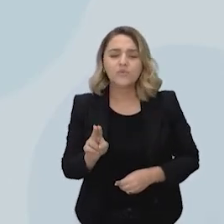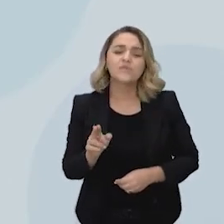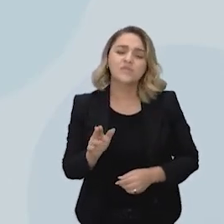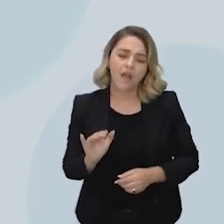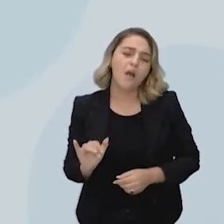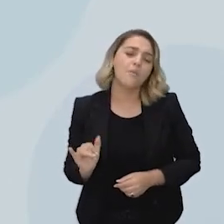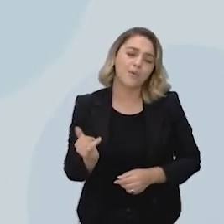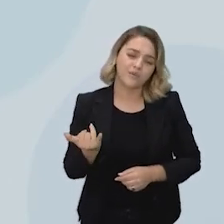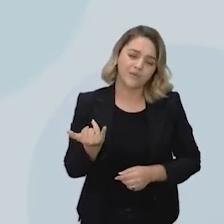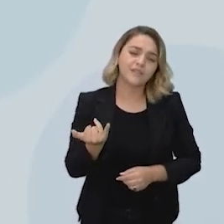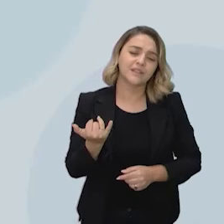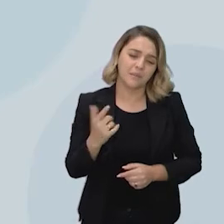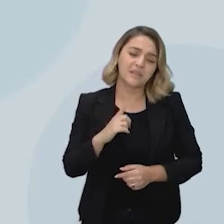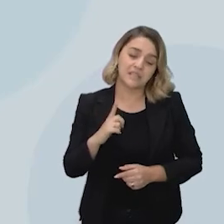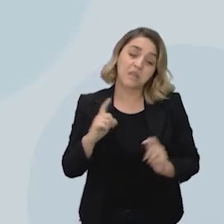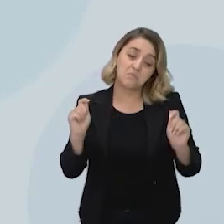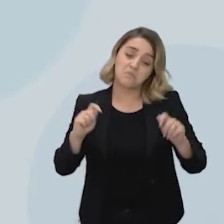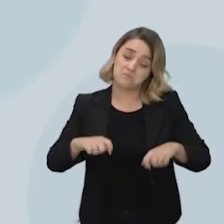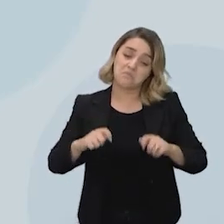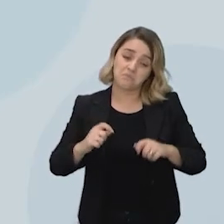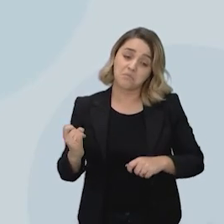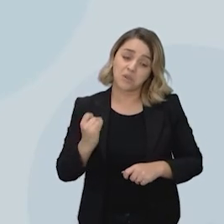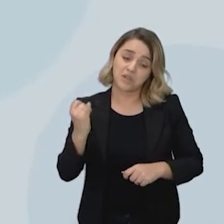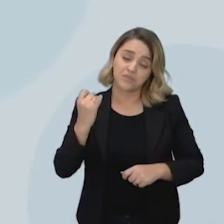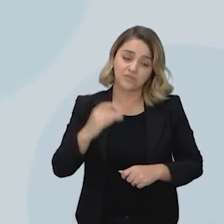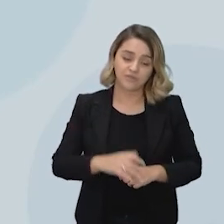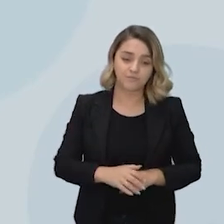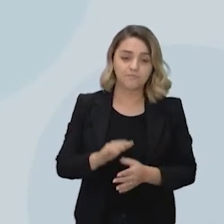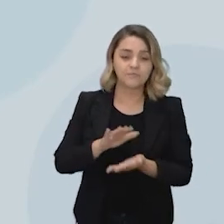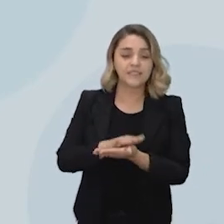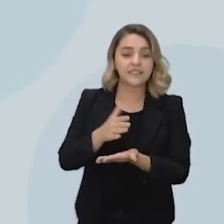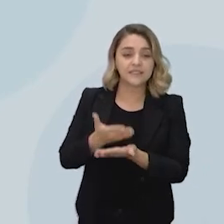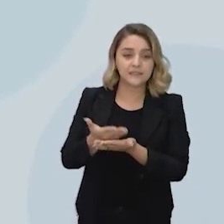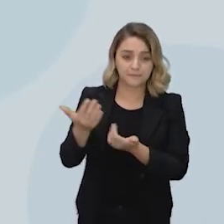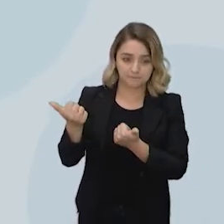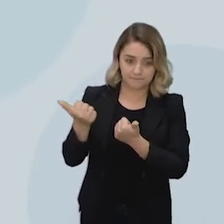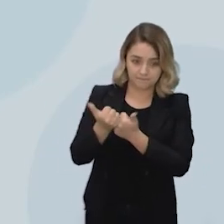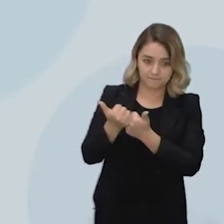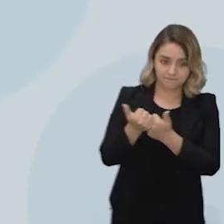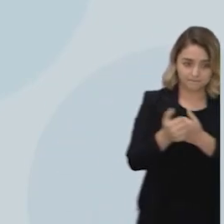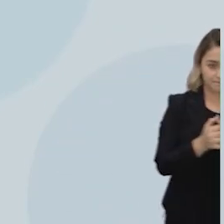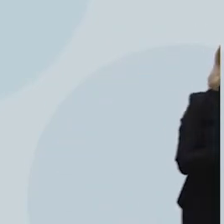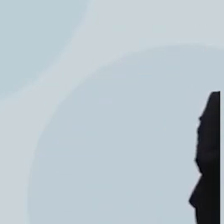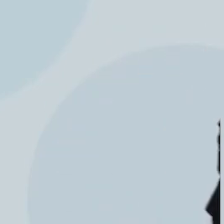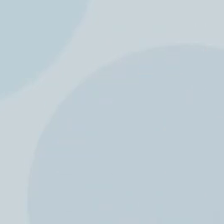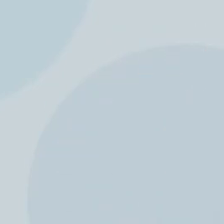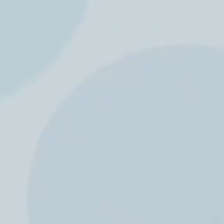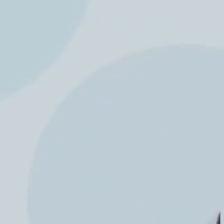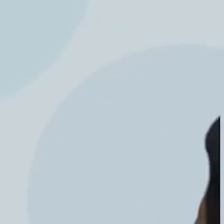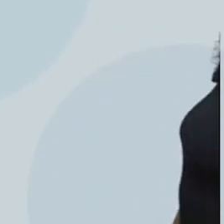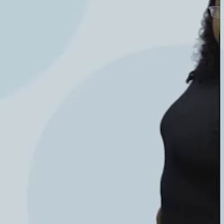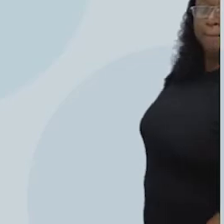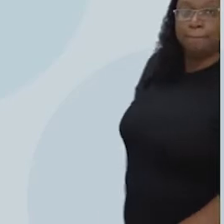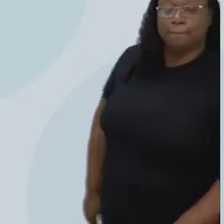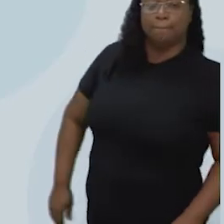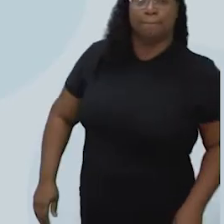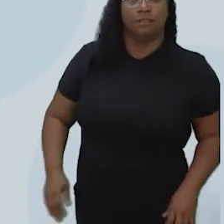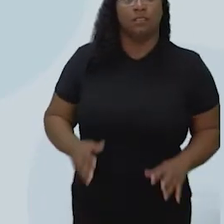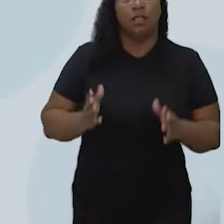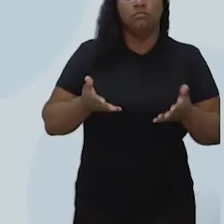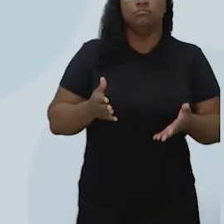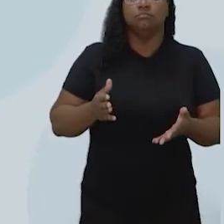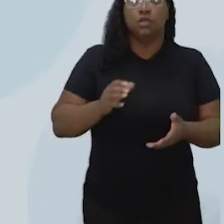um grande potencial, tá? Agora, um outro processo também termoquímico é a gasificação